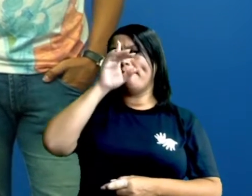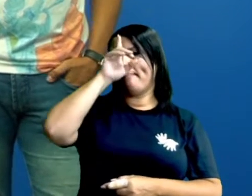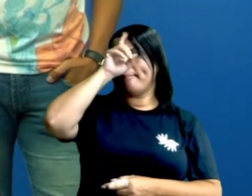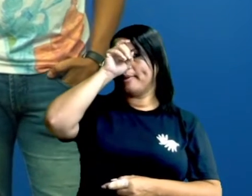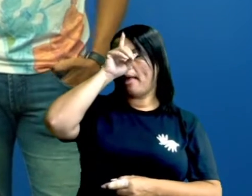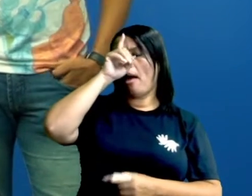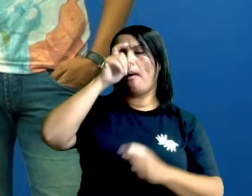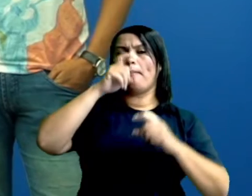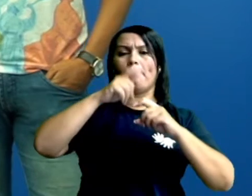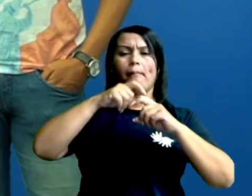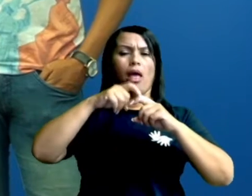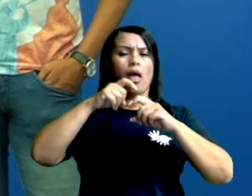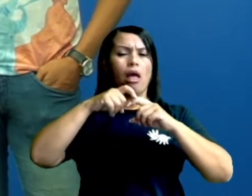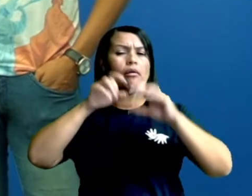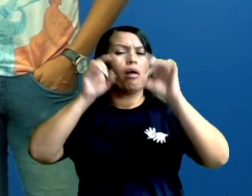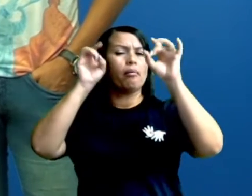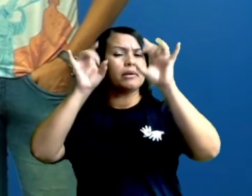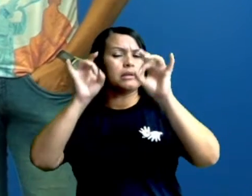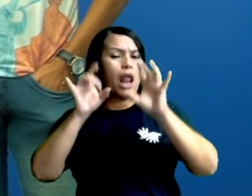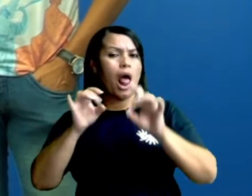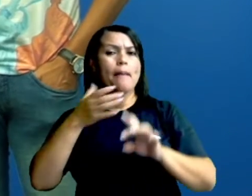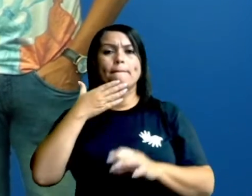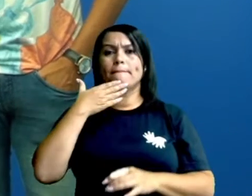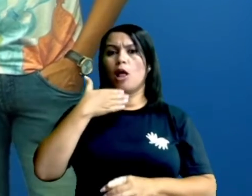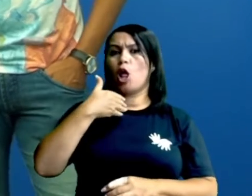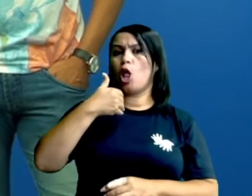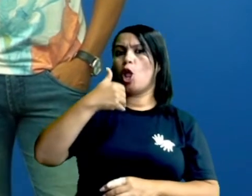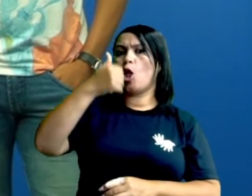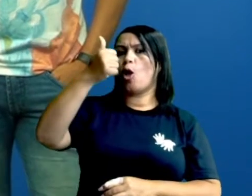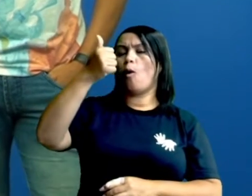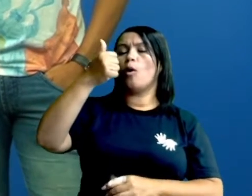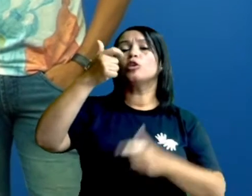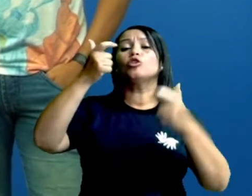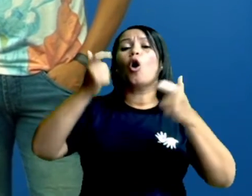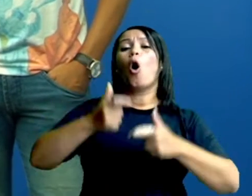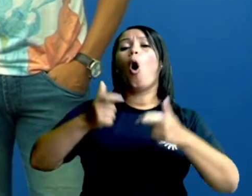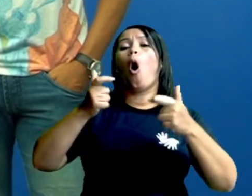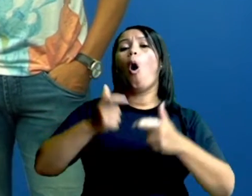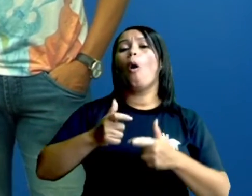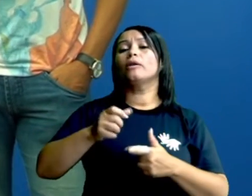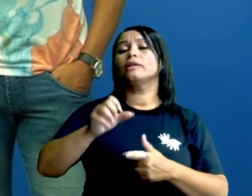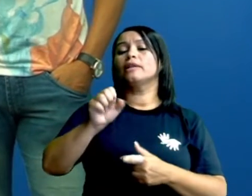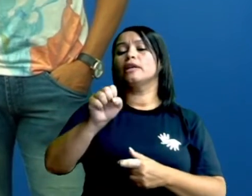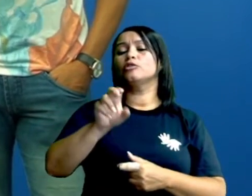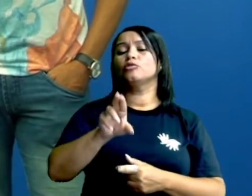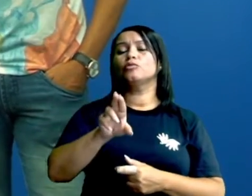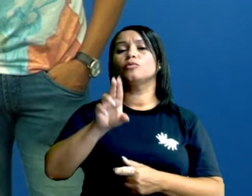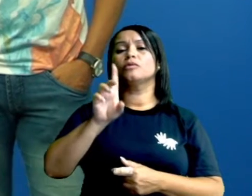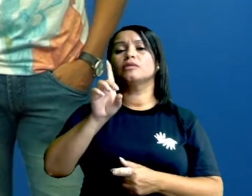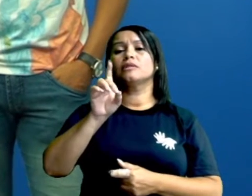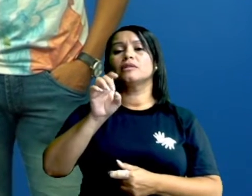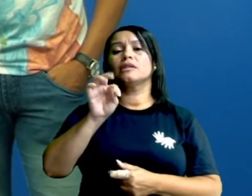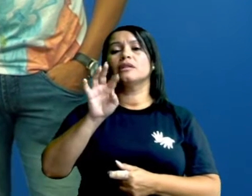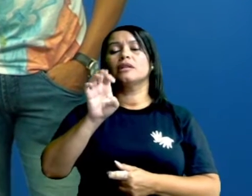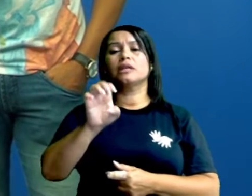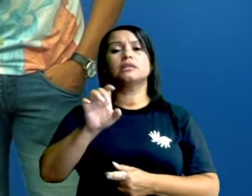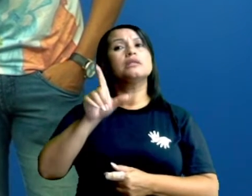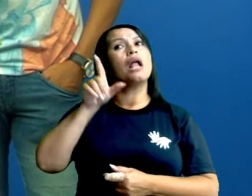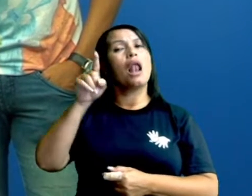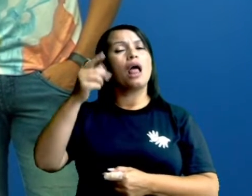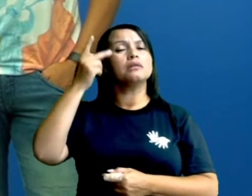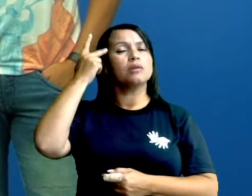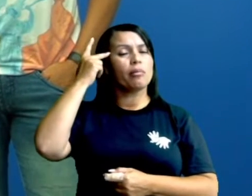mais especializado, as melhores clínicas estão com certeza na região Sudeste, e São Paulo seria aí o foco, né,